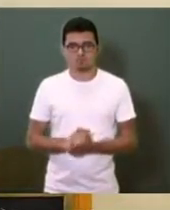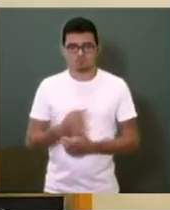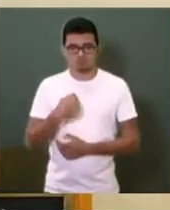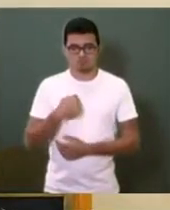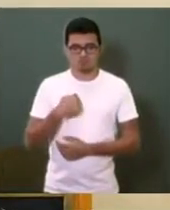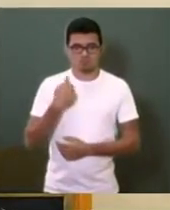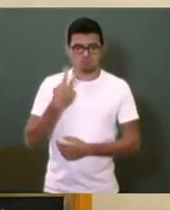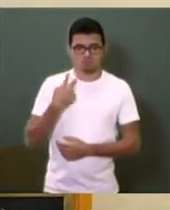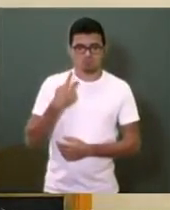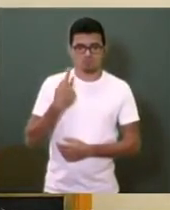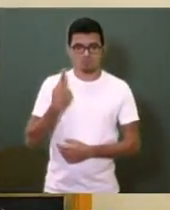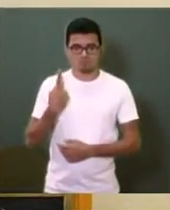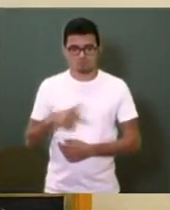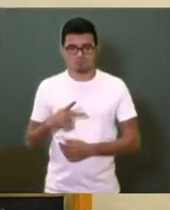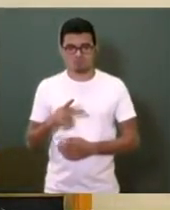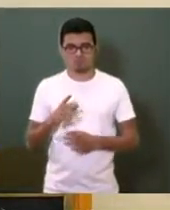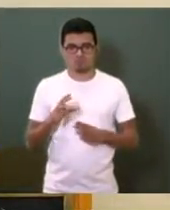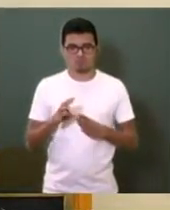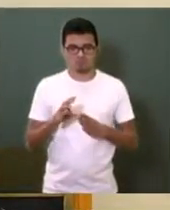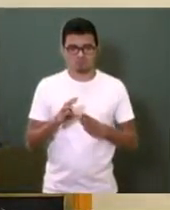da casa